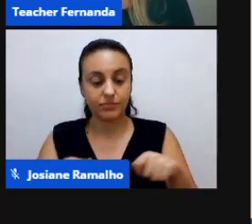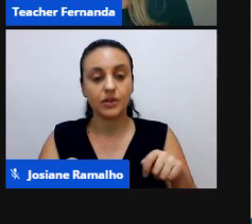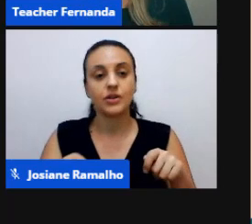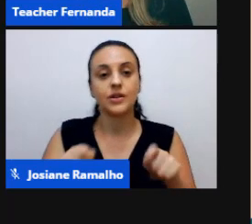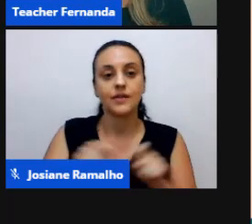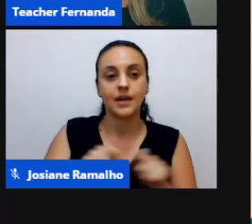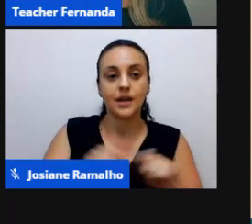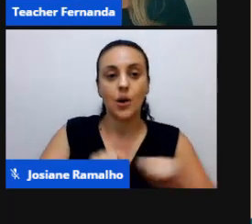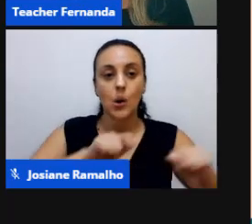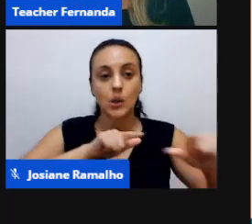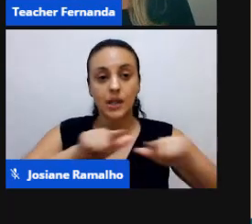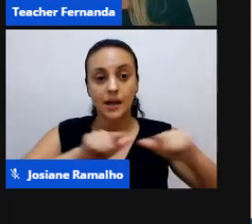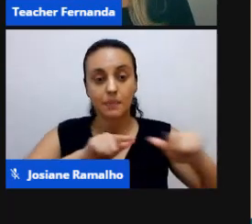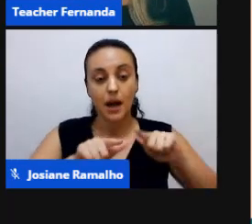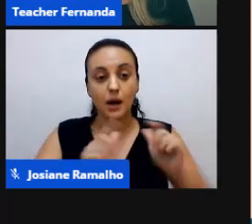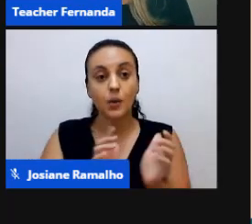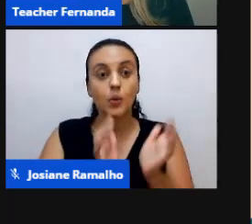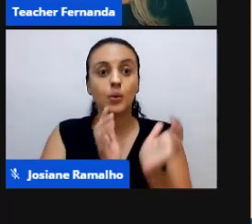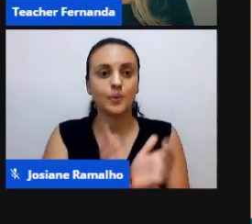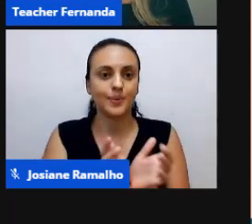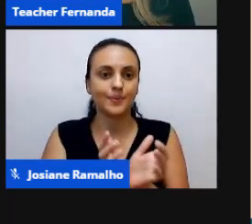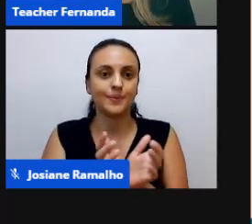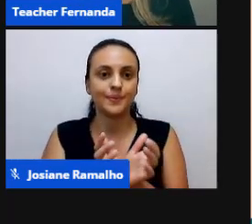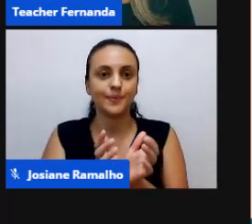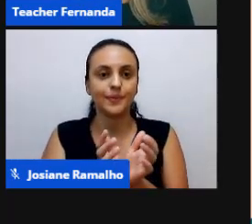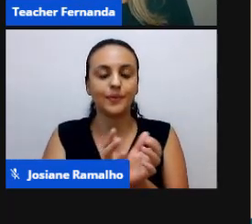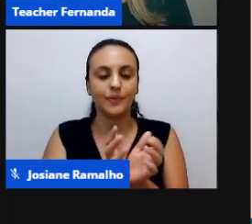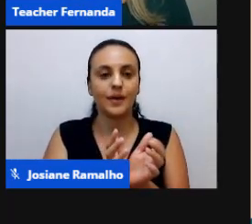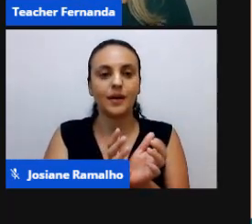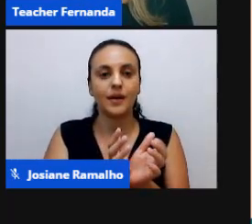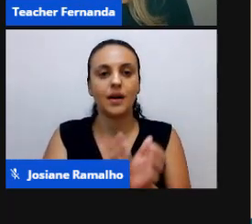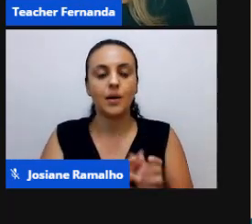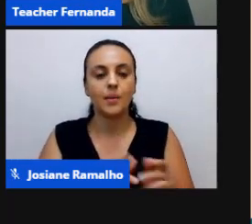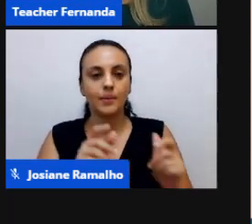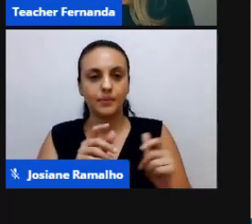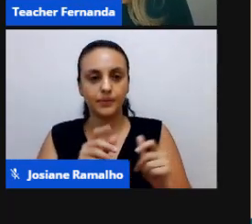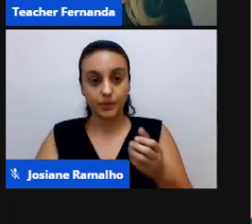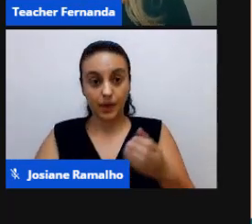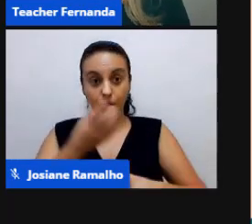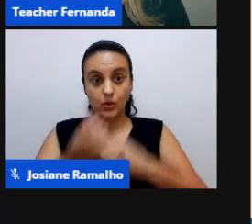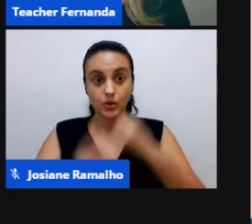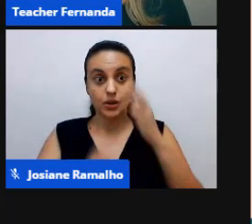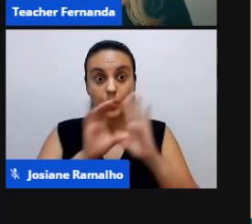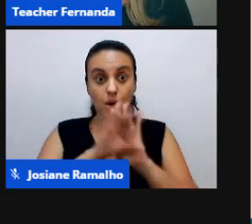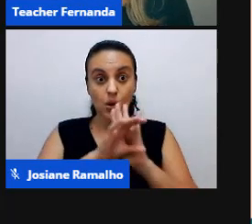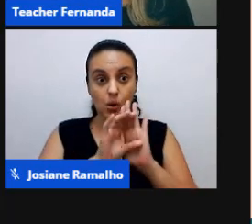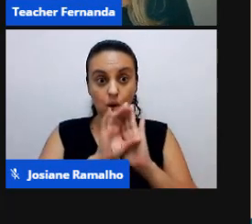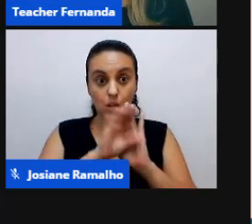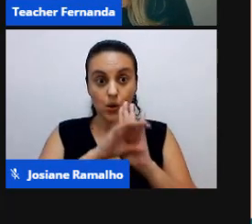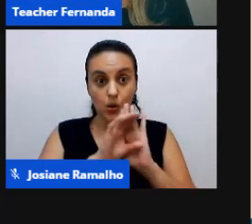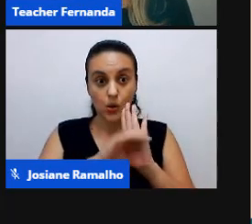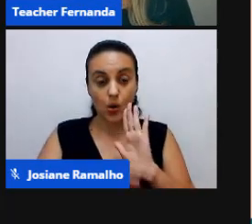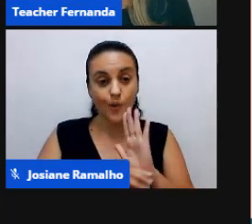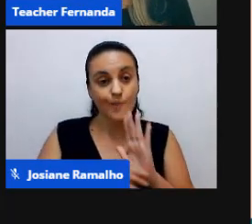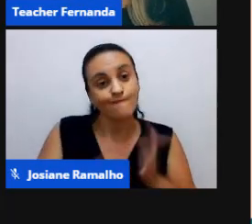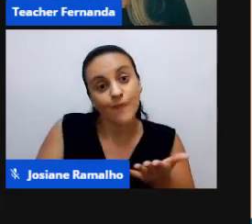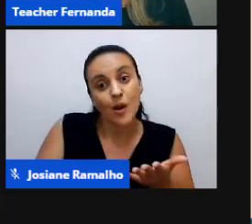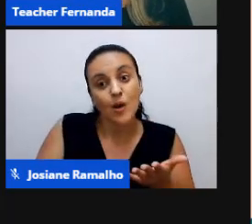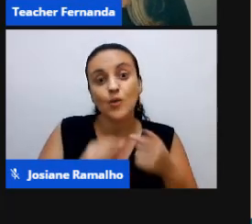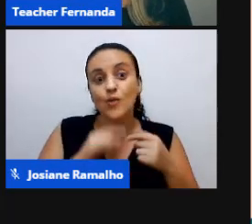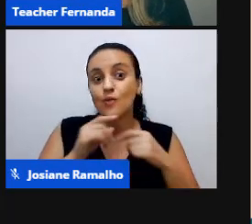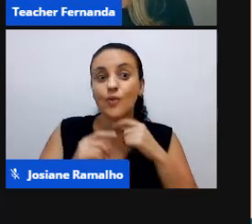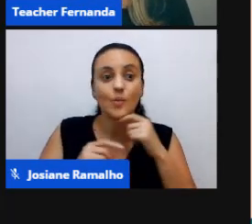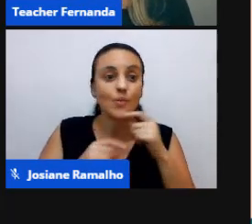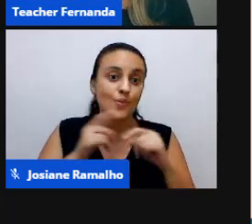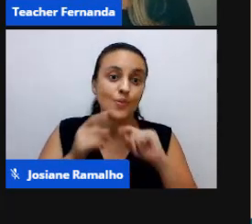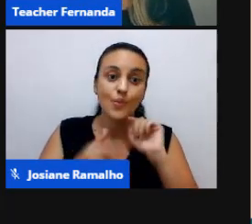de criação de conteúdo. Infelizmente, nós não vamos poder ver tantos detalhes das inúmeras possibilidades